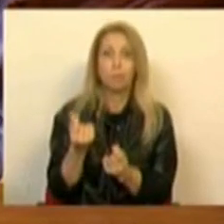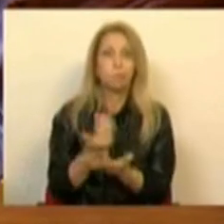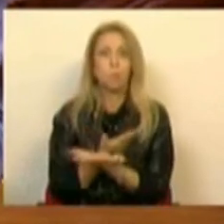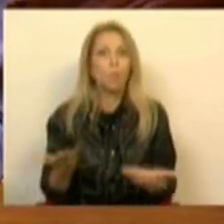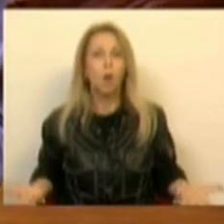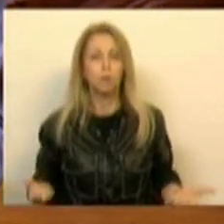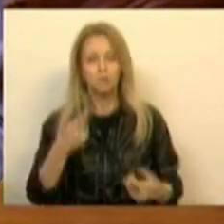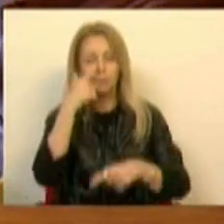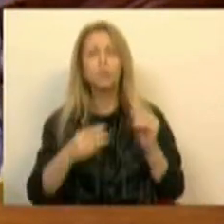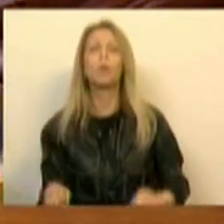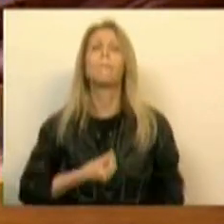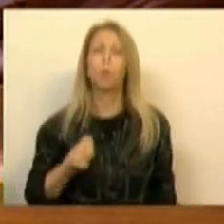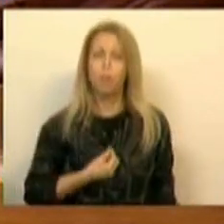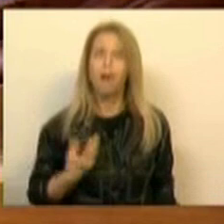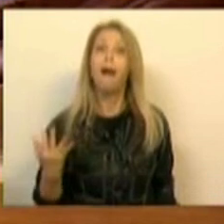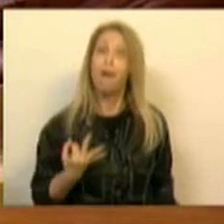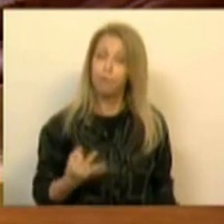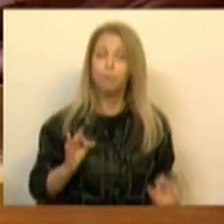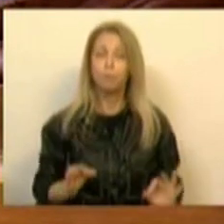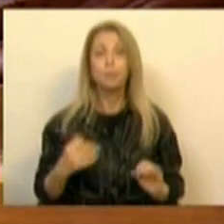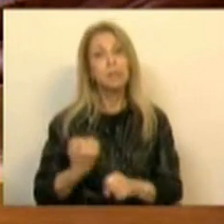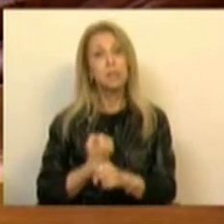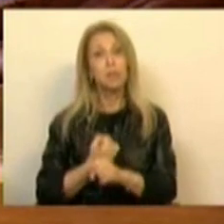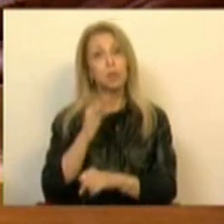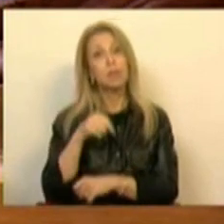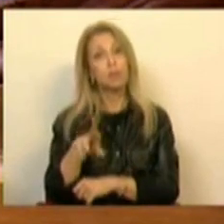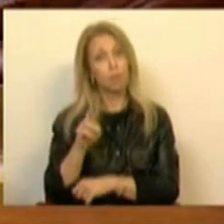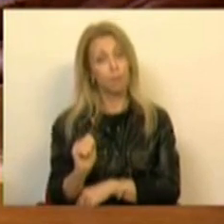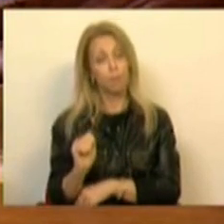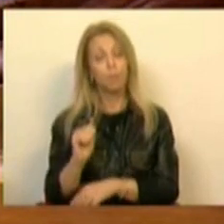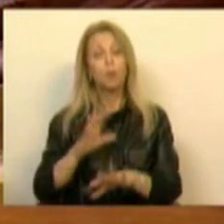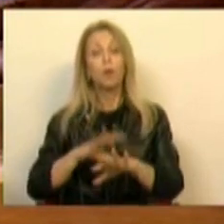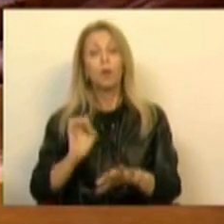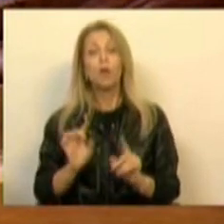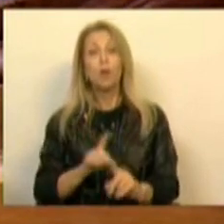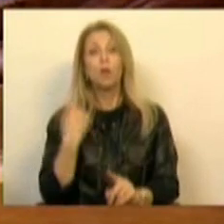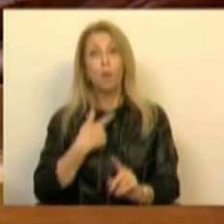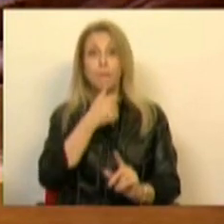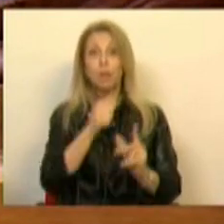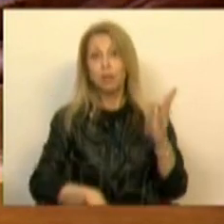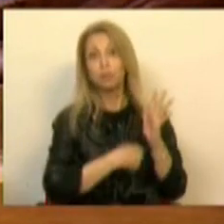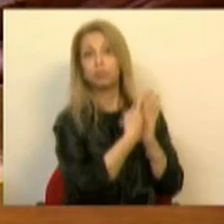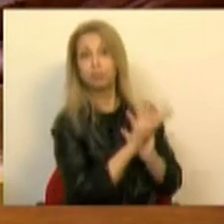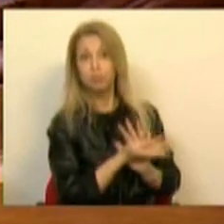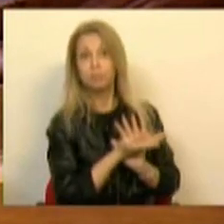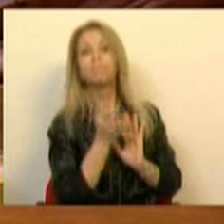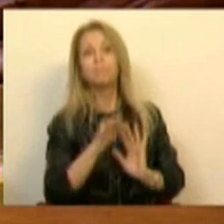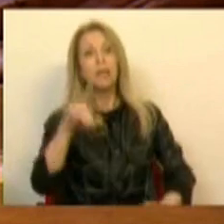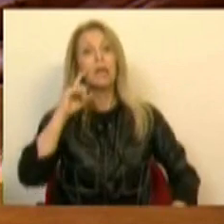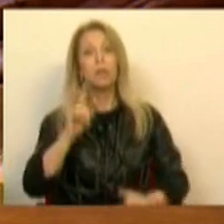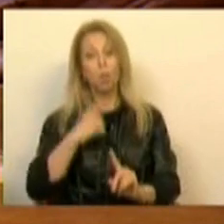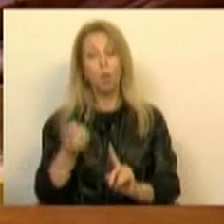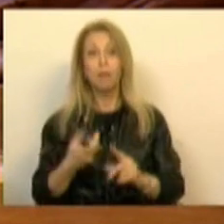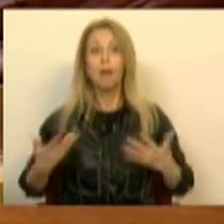efetivamente, com o funcionamento do Serviço Nacional de Saúde e é por isso que nós, com o conjunto de medidas que temos adotado, garantimos que este